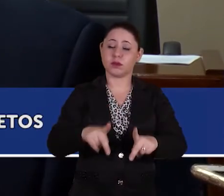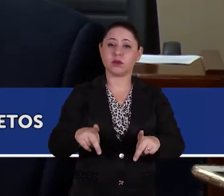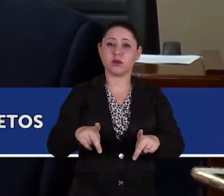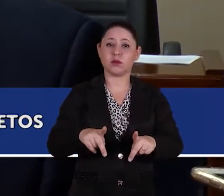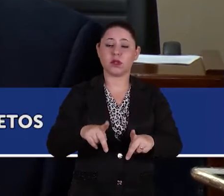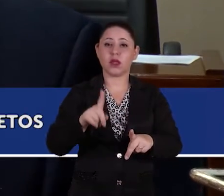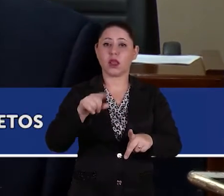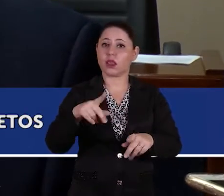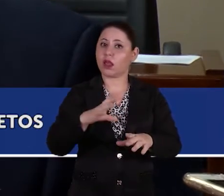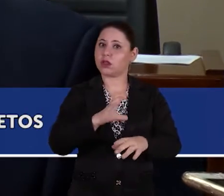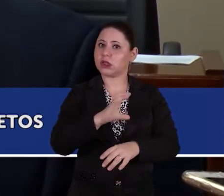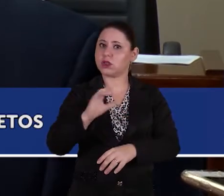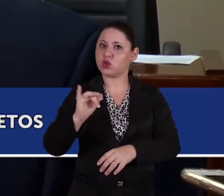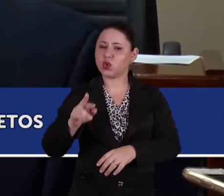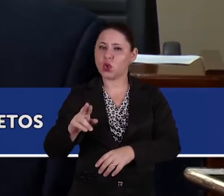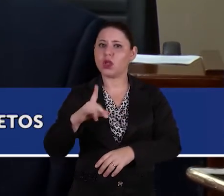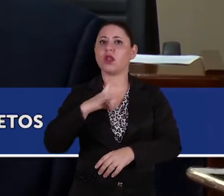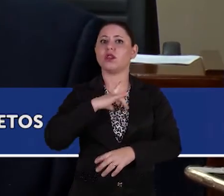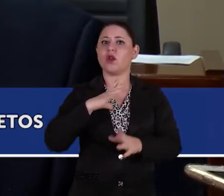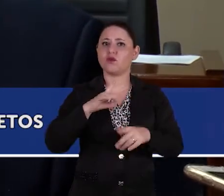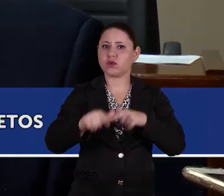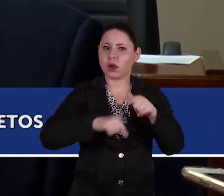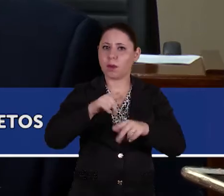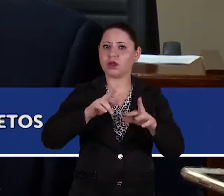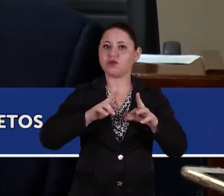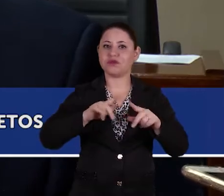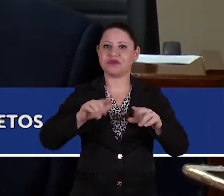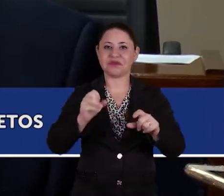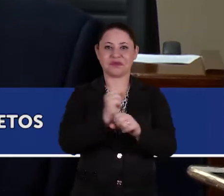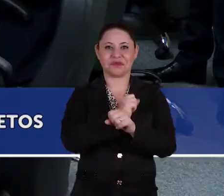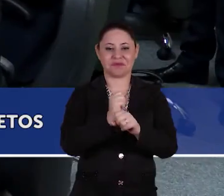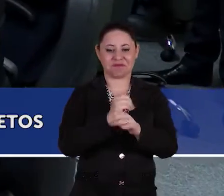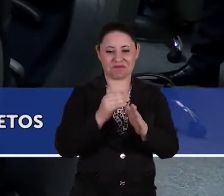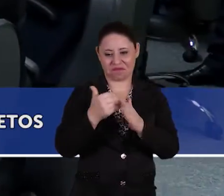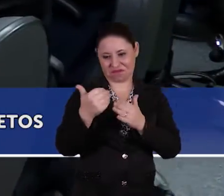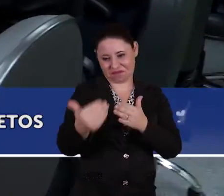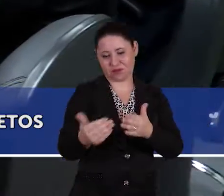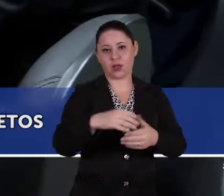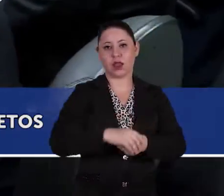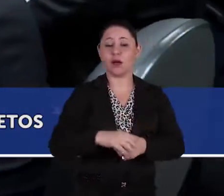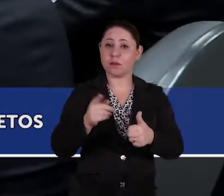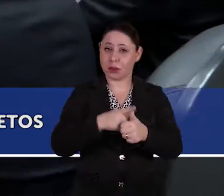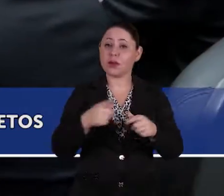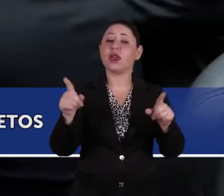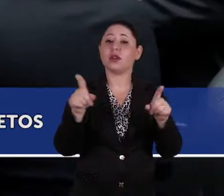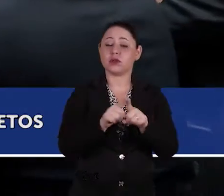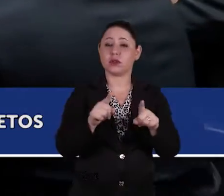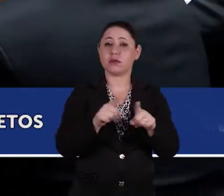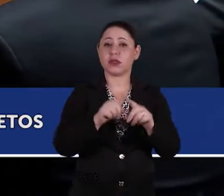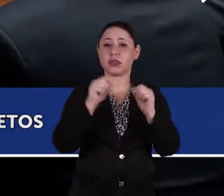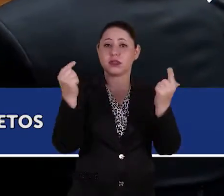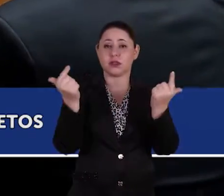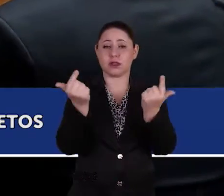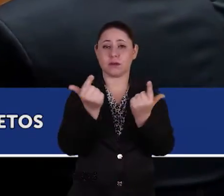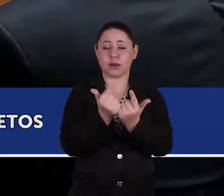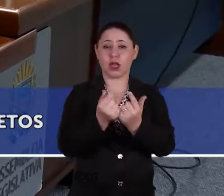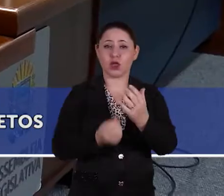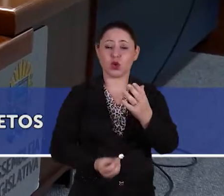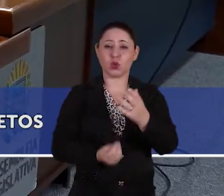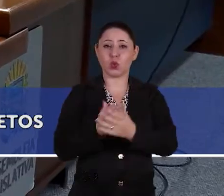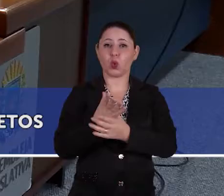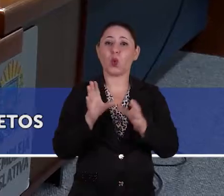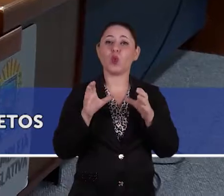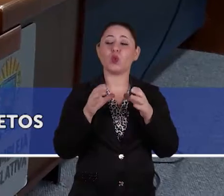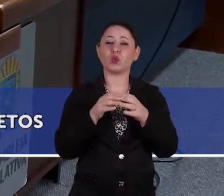e com isso a comissão teve um trabalho diferenciado no decorrer deste ano. Pela primeira vez também da sua história, a Assembleia foi constituída,